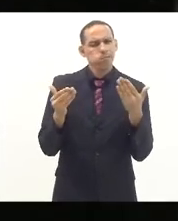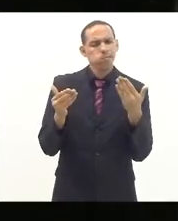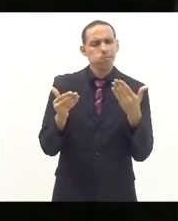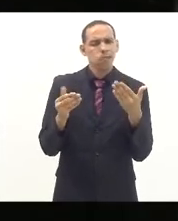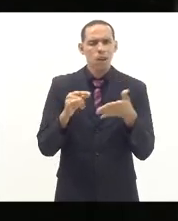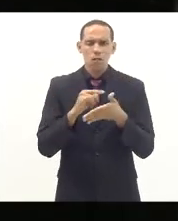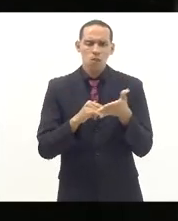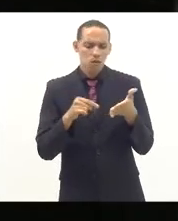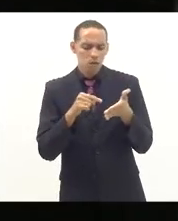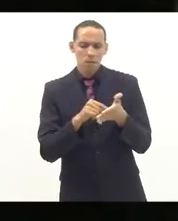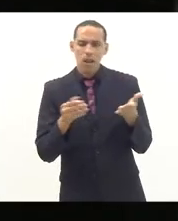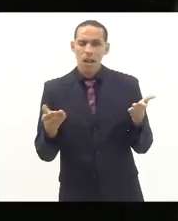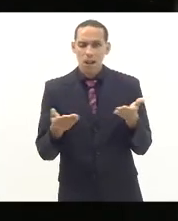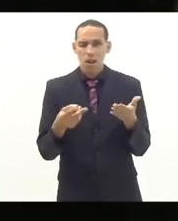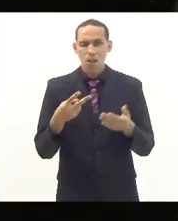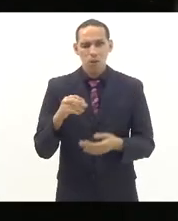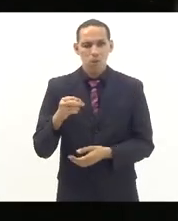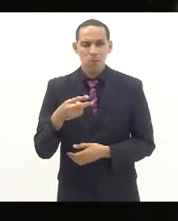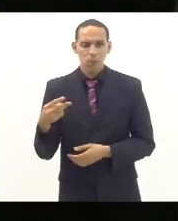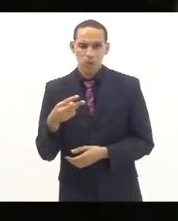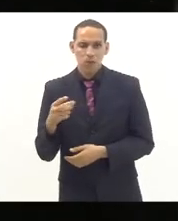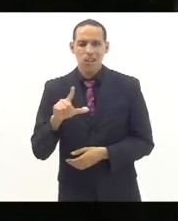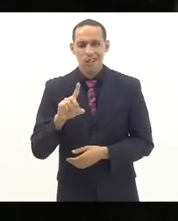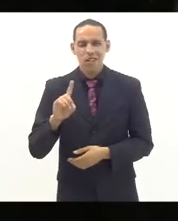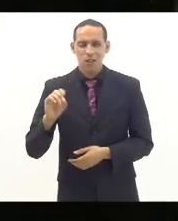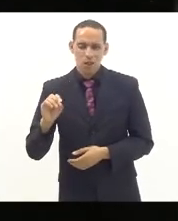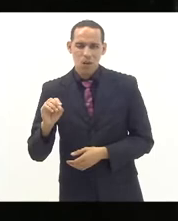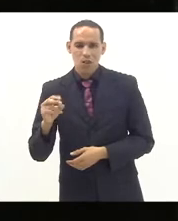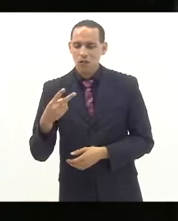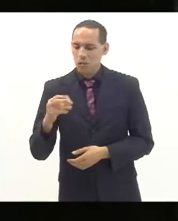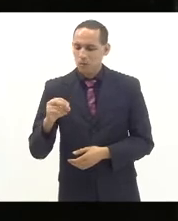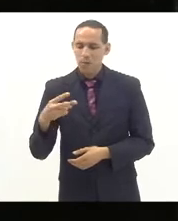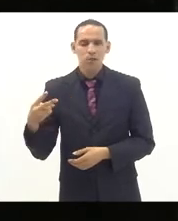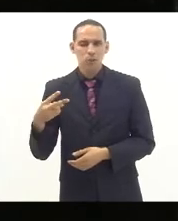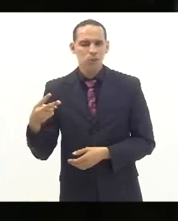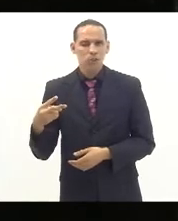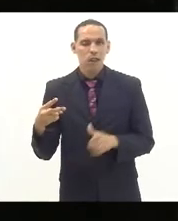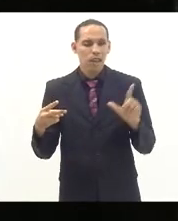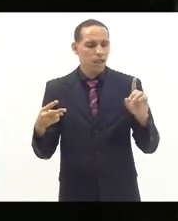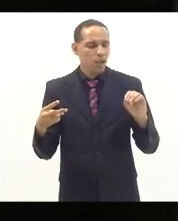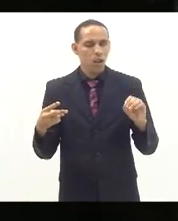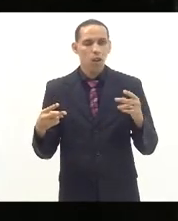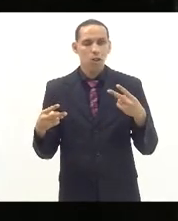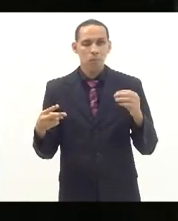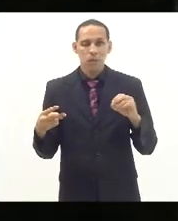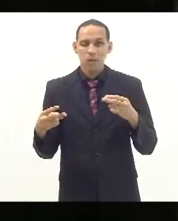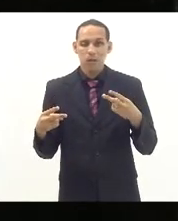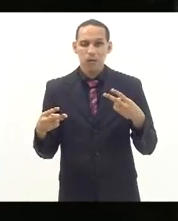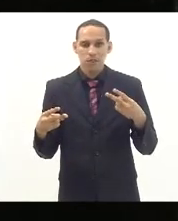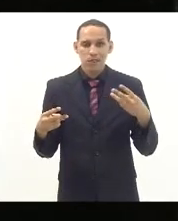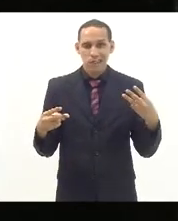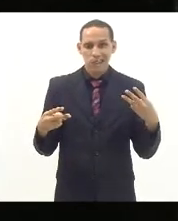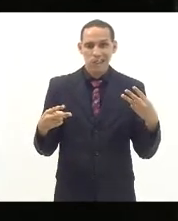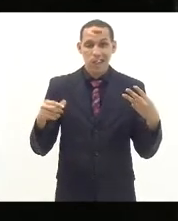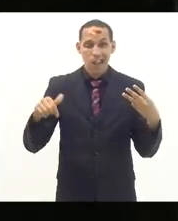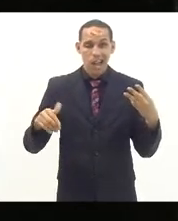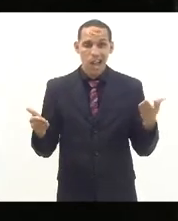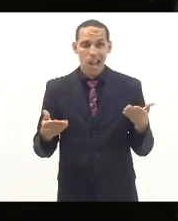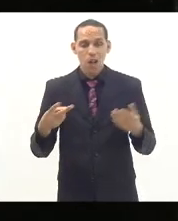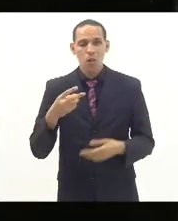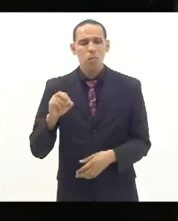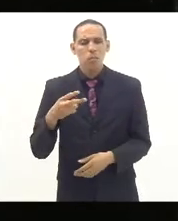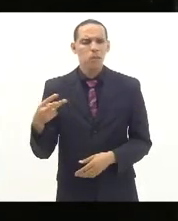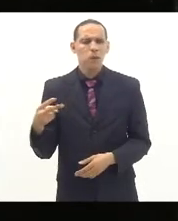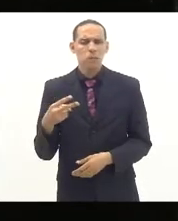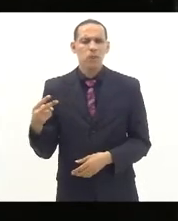o documento de 2022 aérea ideal de 22 aerea.do de 23 em 22 nós tivemos